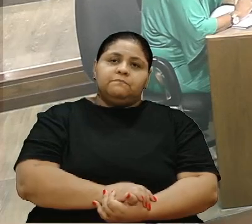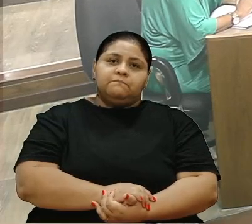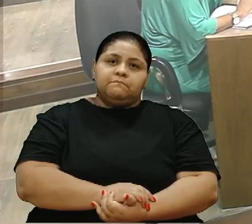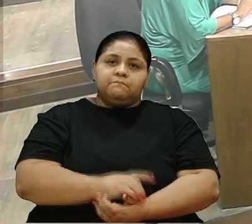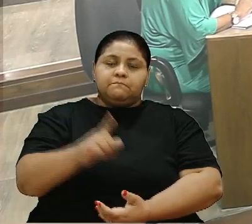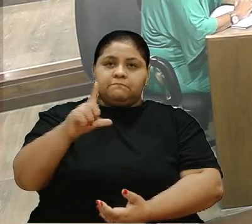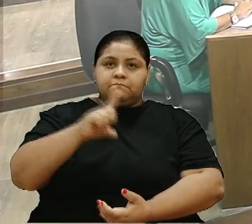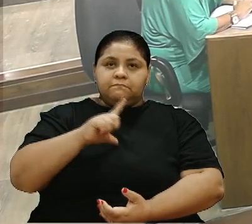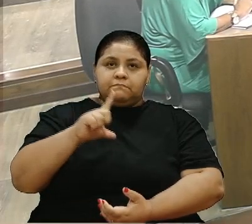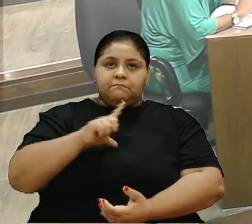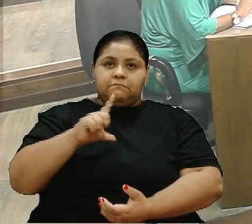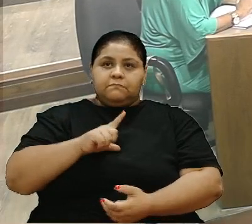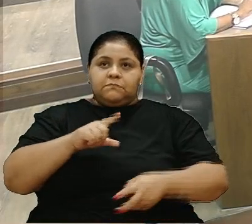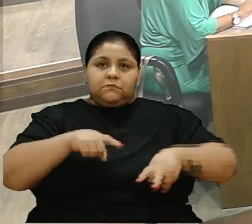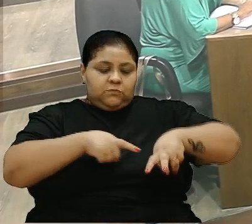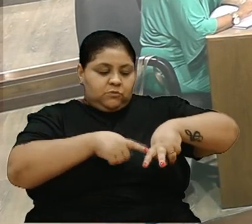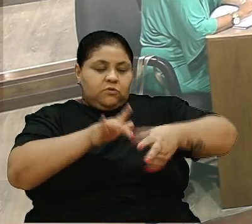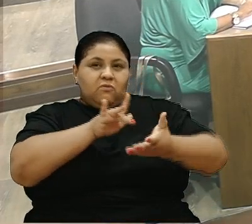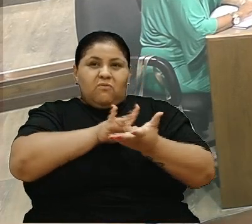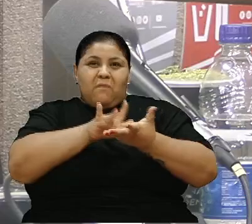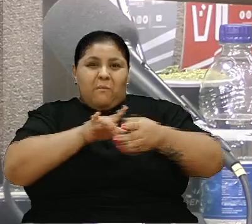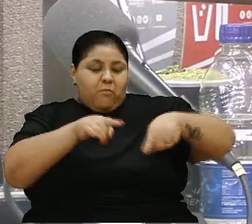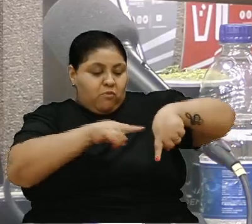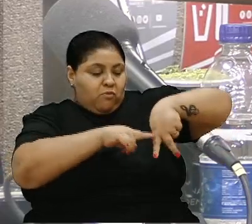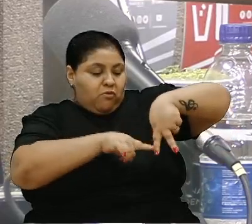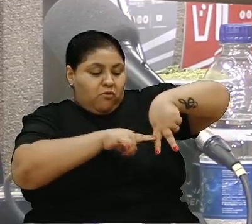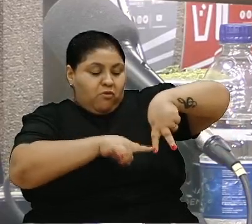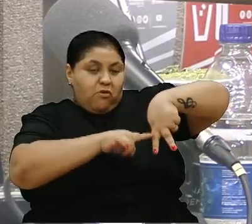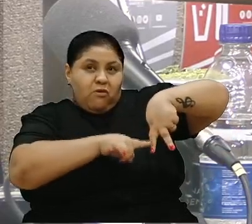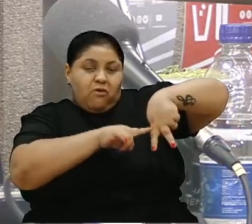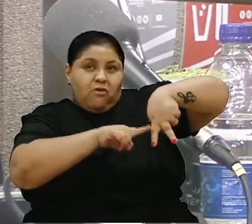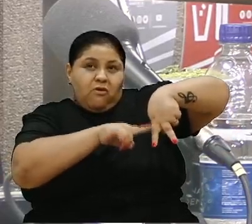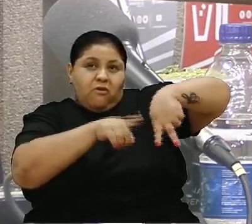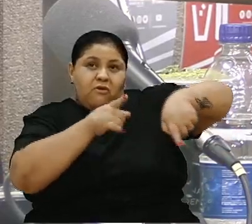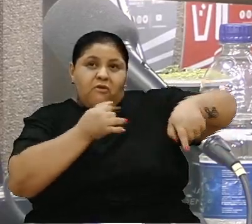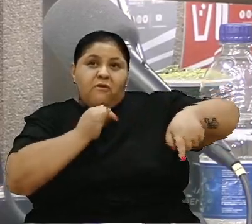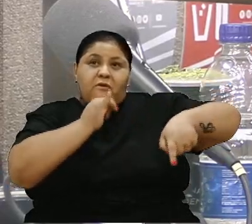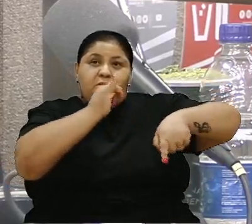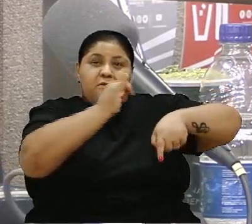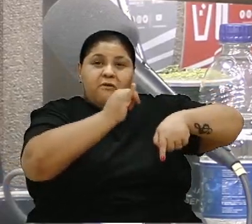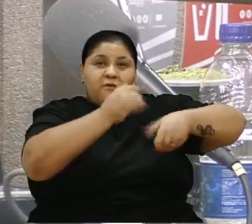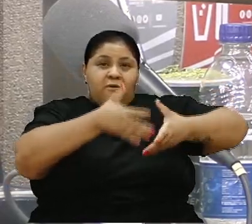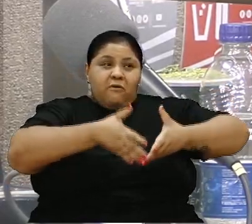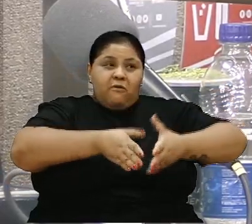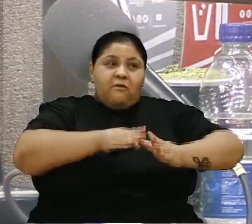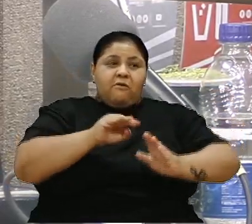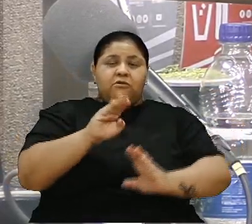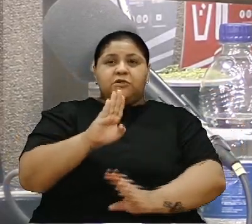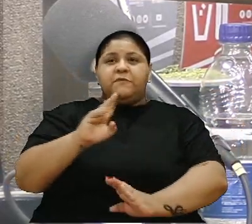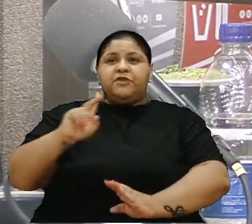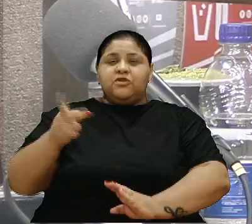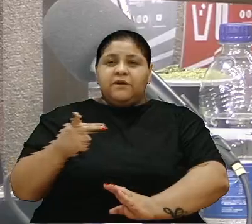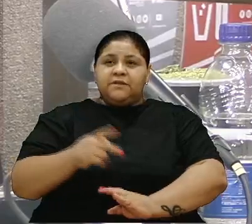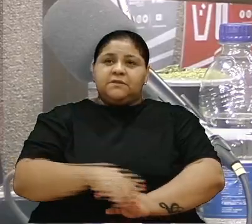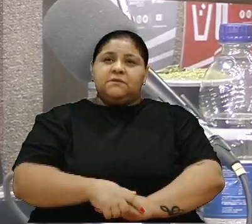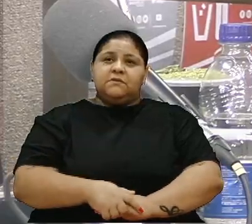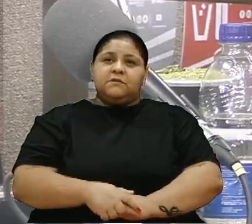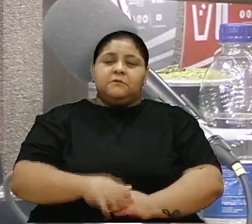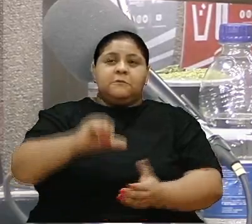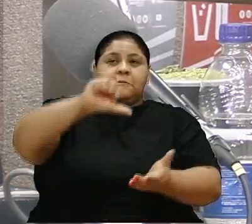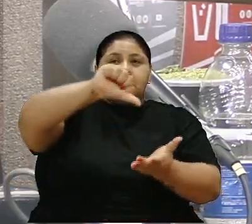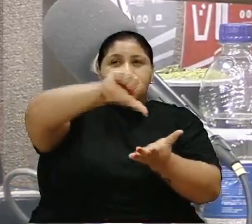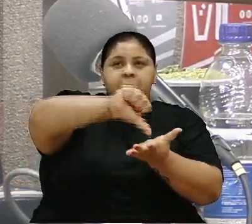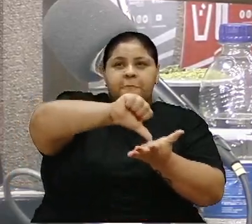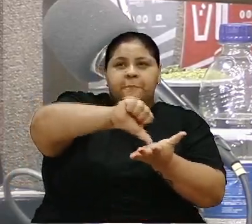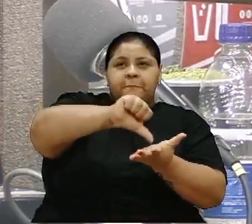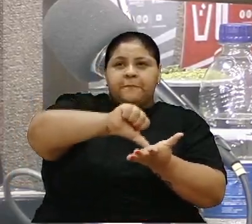tinha uma prótese na perna. Ele disse para mim o seguinte, eu perguntei de onde ele era, ele falou que era de Belo Horizonte Belo Horizonte, capital do estado de Minas Gerais, e